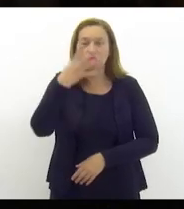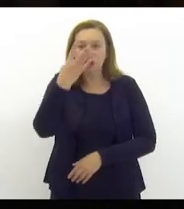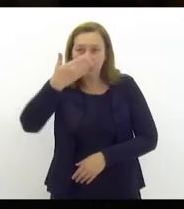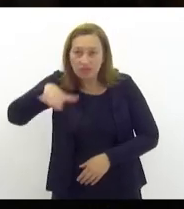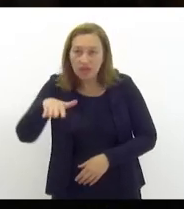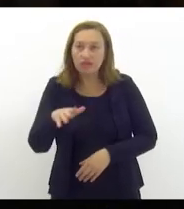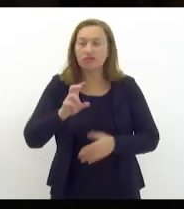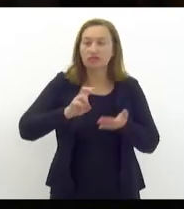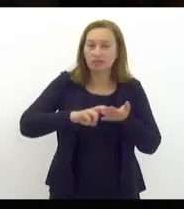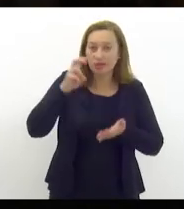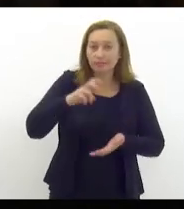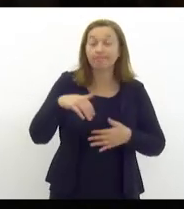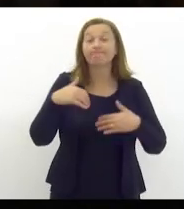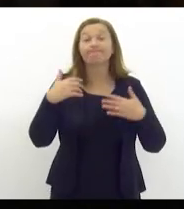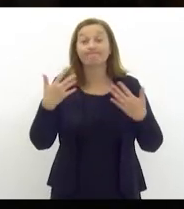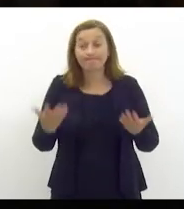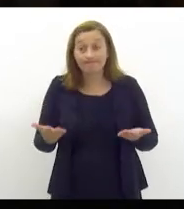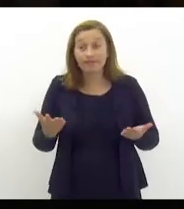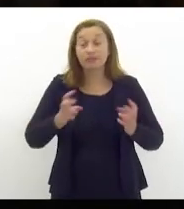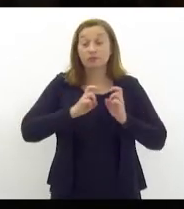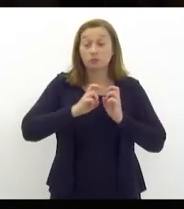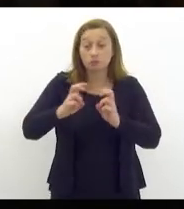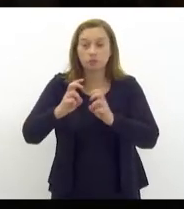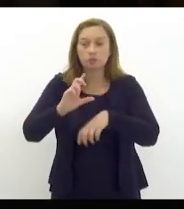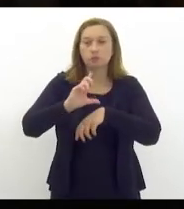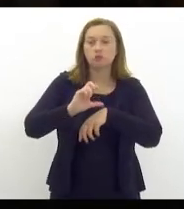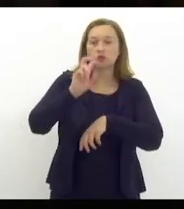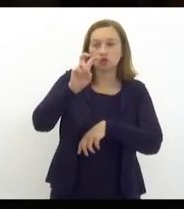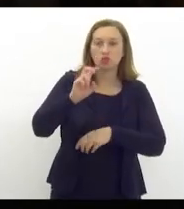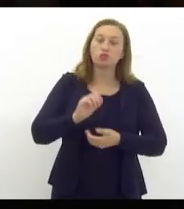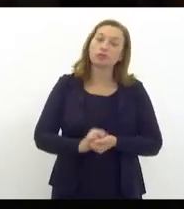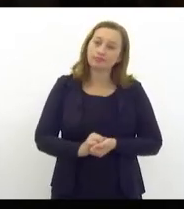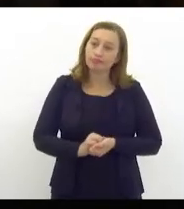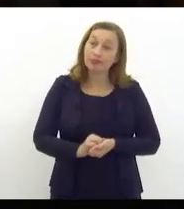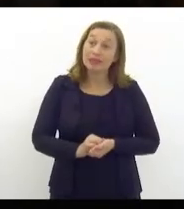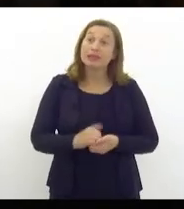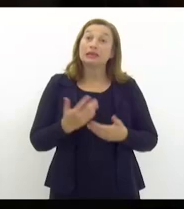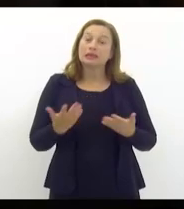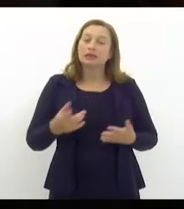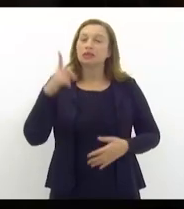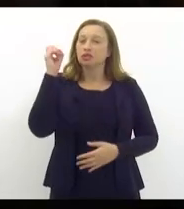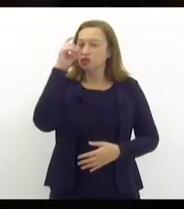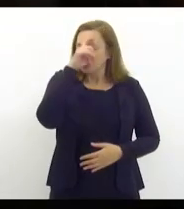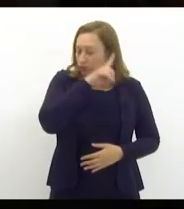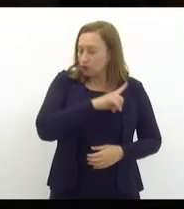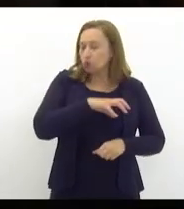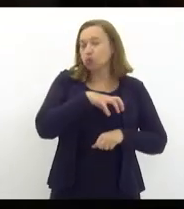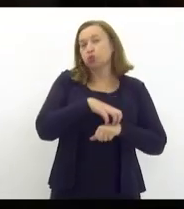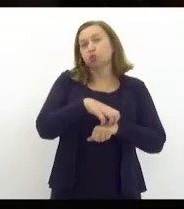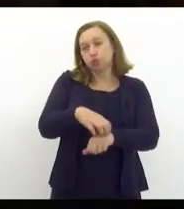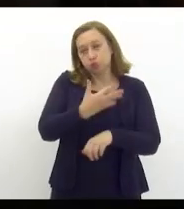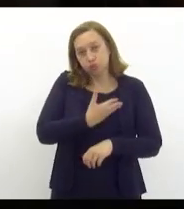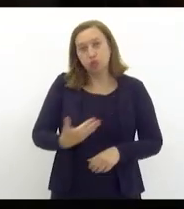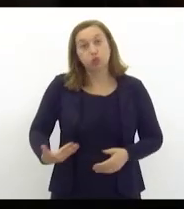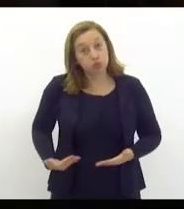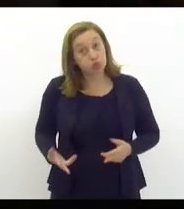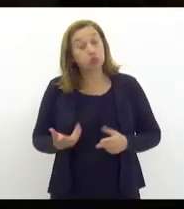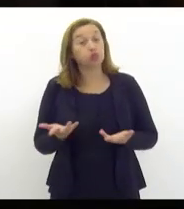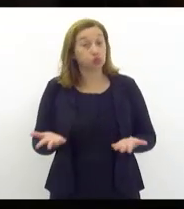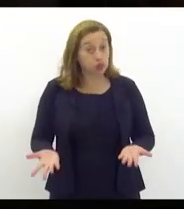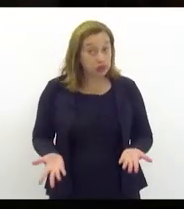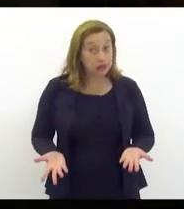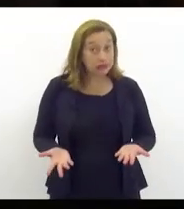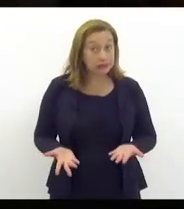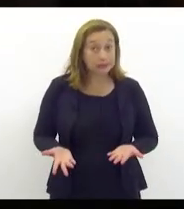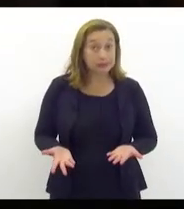da manhã, para estar na estação às 5 horas. Essa é a dureza do transporte